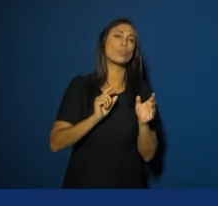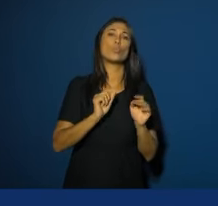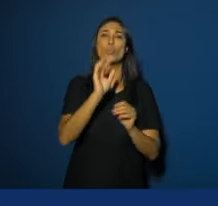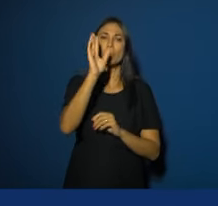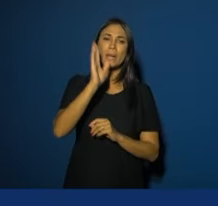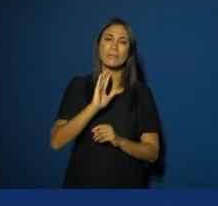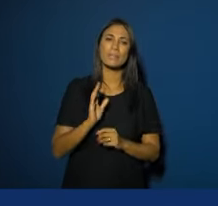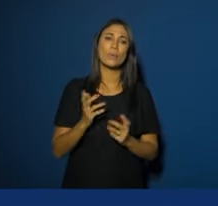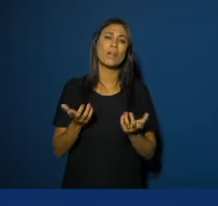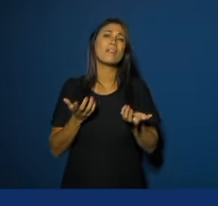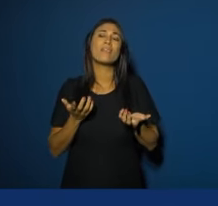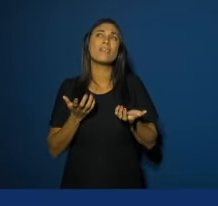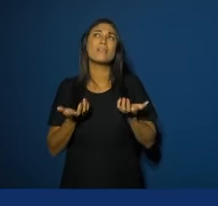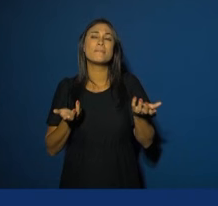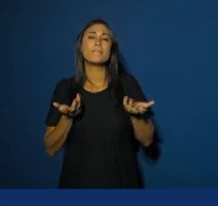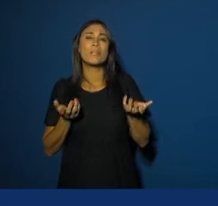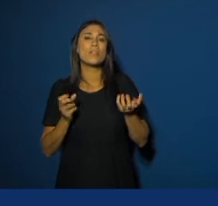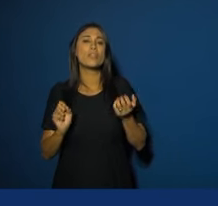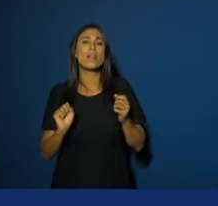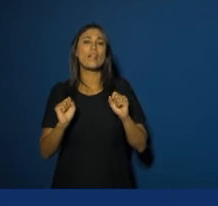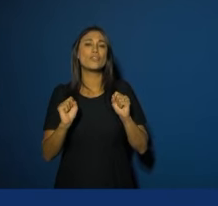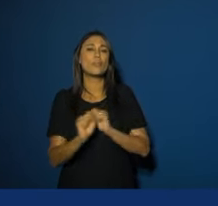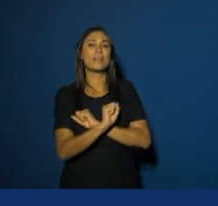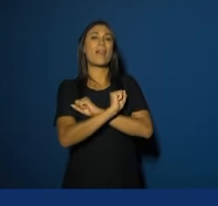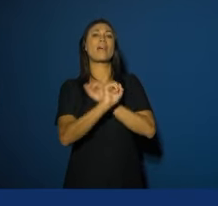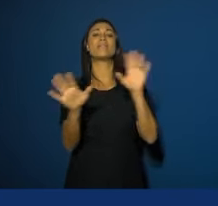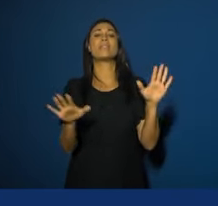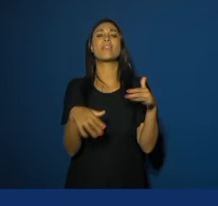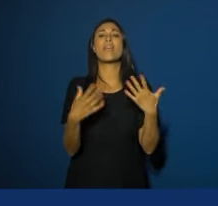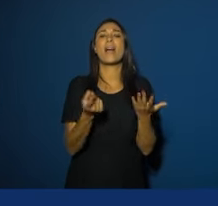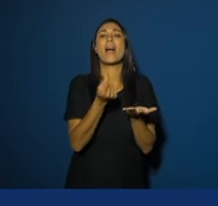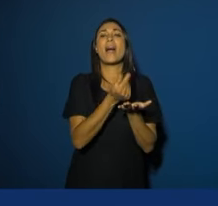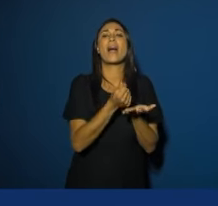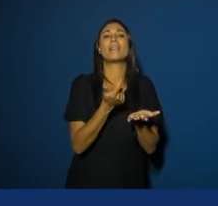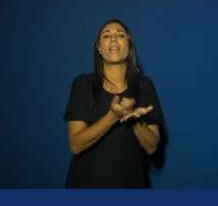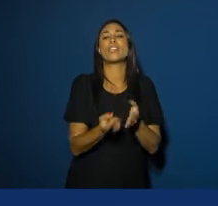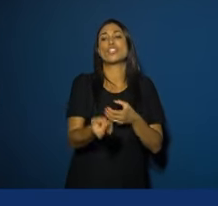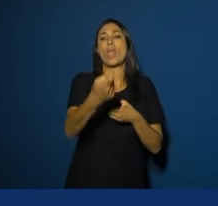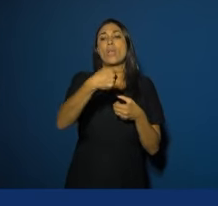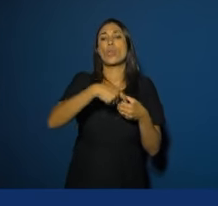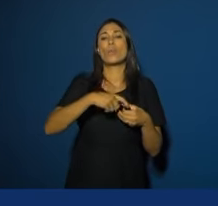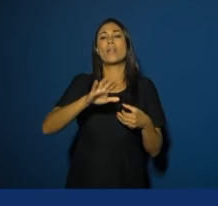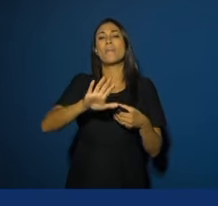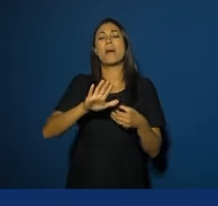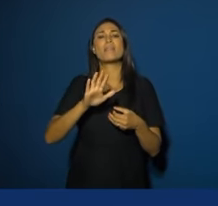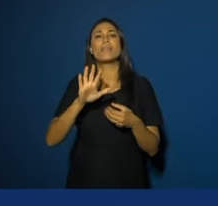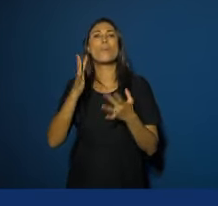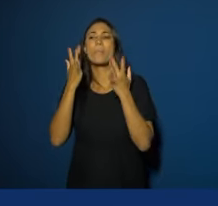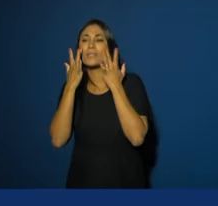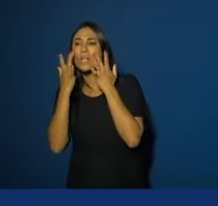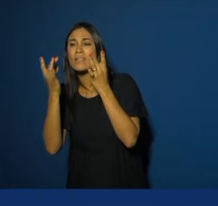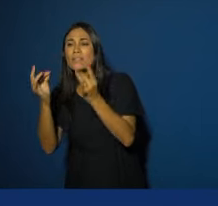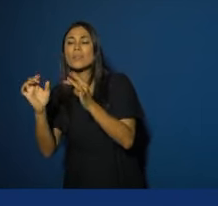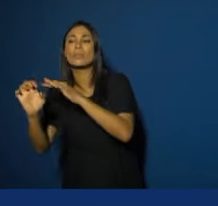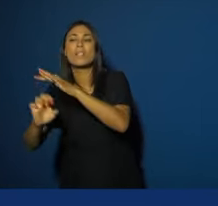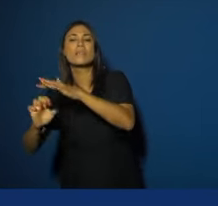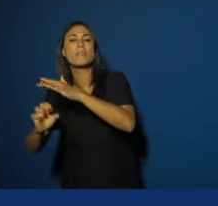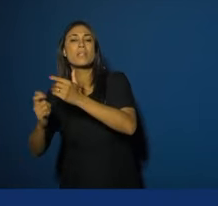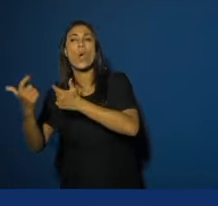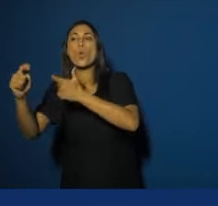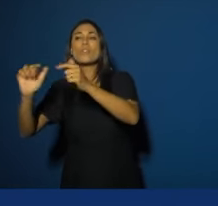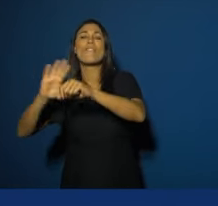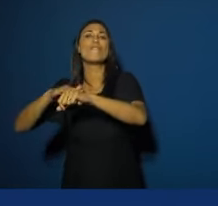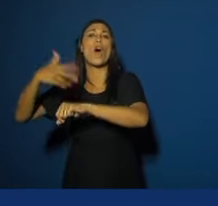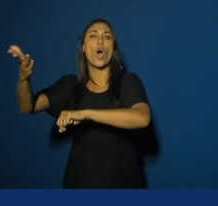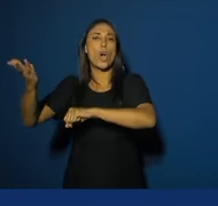quis quis esclarecer qual era a taxa interna de retorno sem ouvir muito significativamente o mercado em